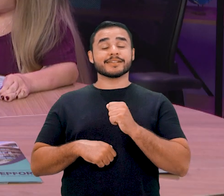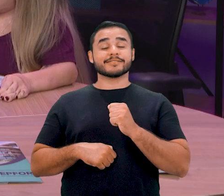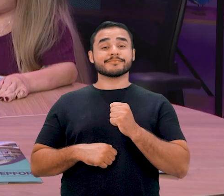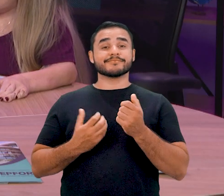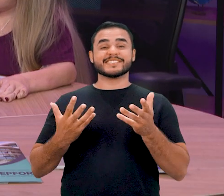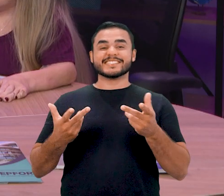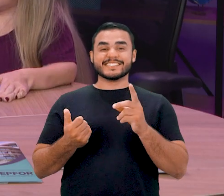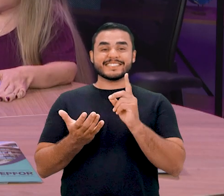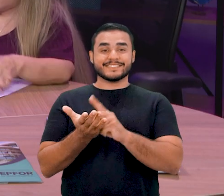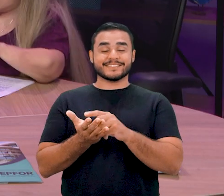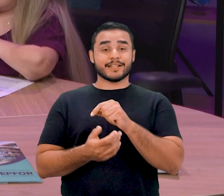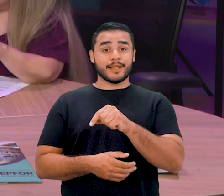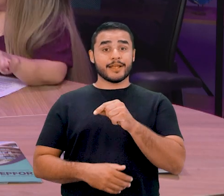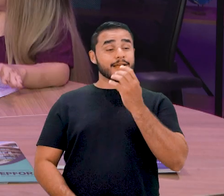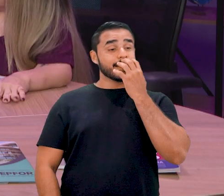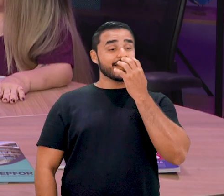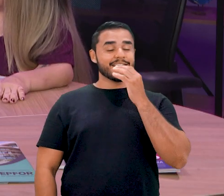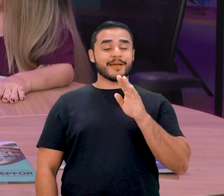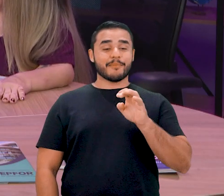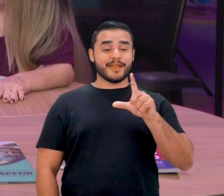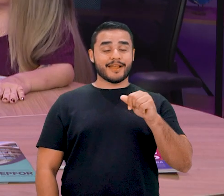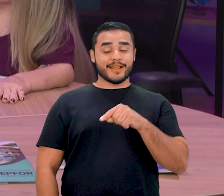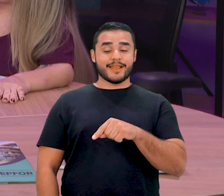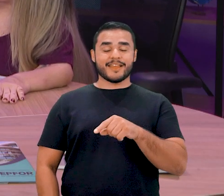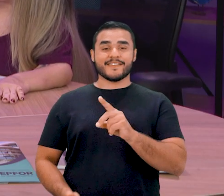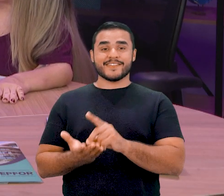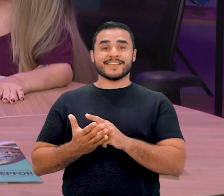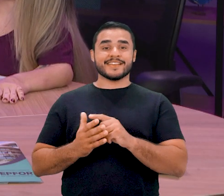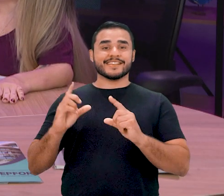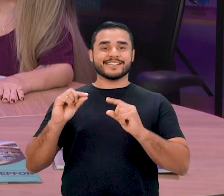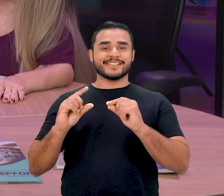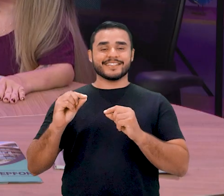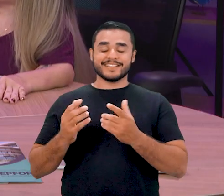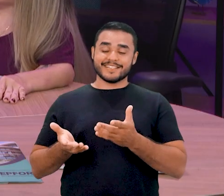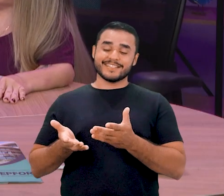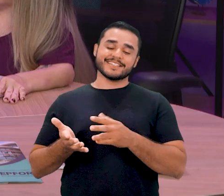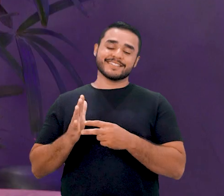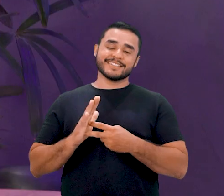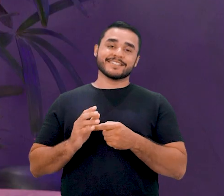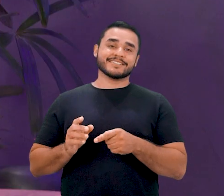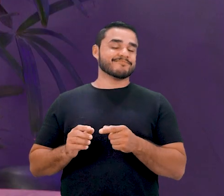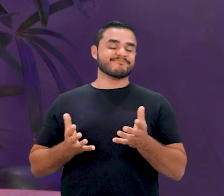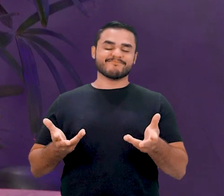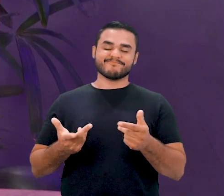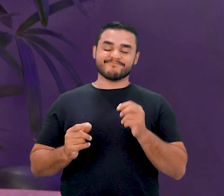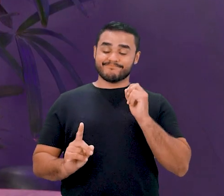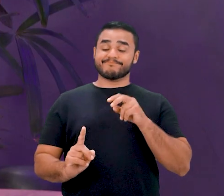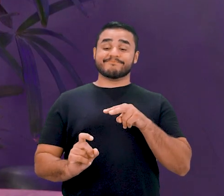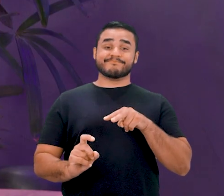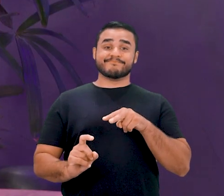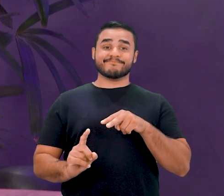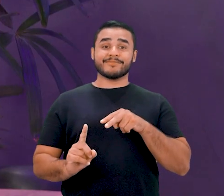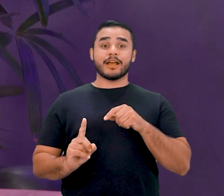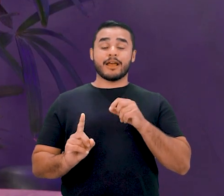Isso. estrela. Porque a Bela, ela ofusca qualquer pessoa. A Bela chega primeiro. Chega primeiro. Amiga, eu queria perguntar pra você,